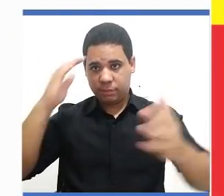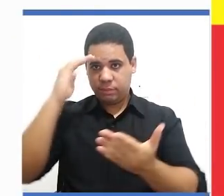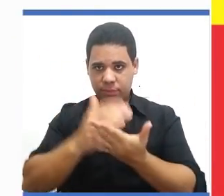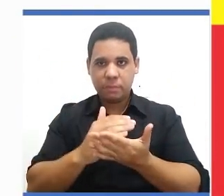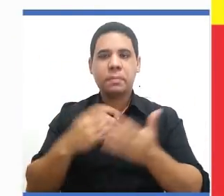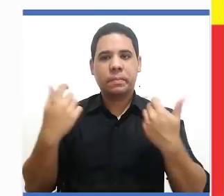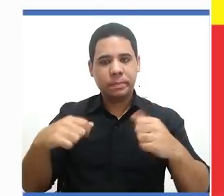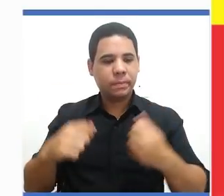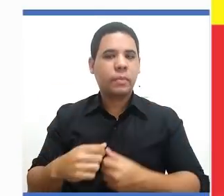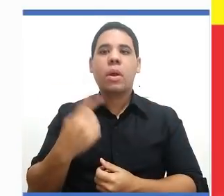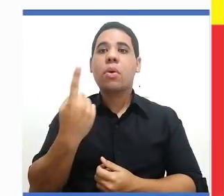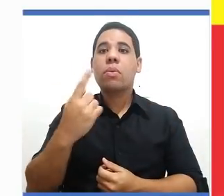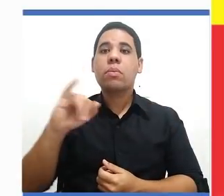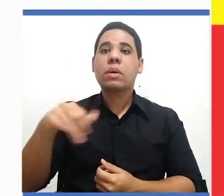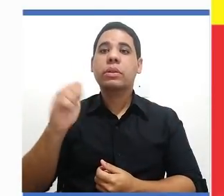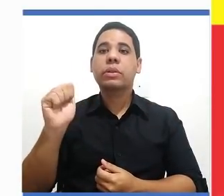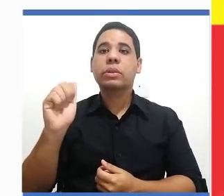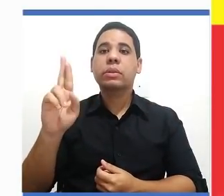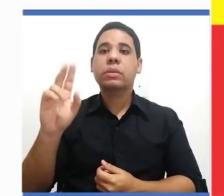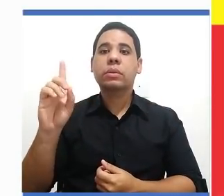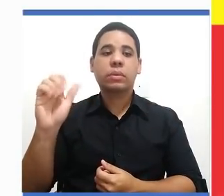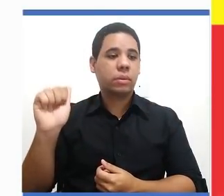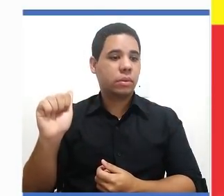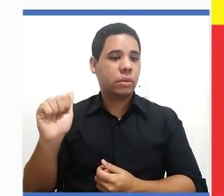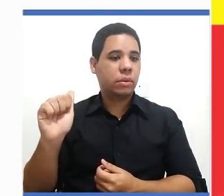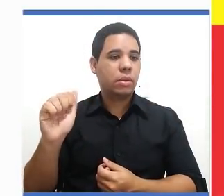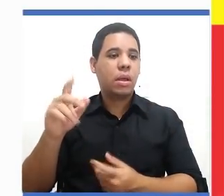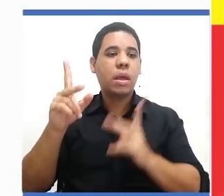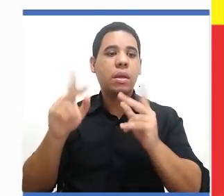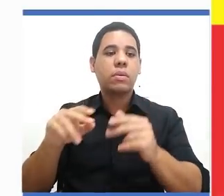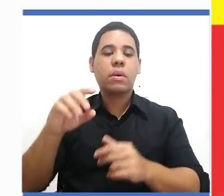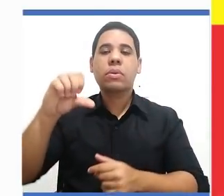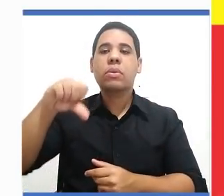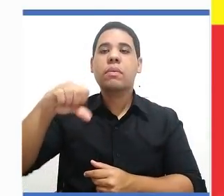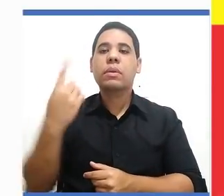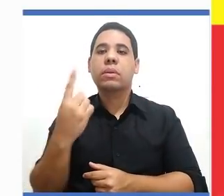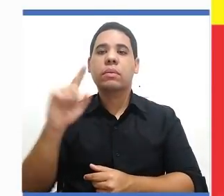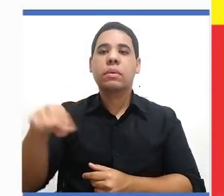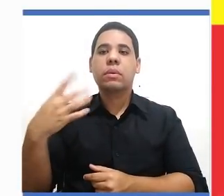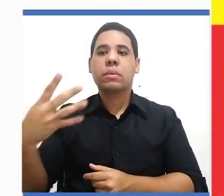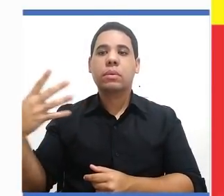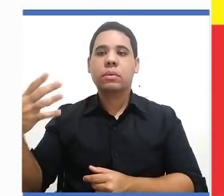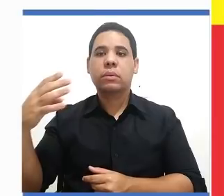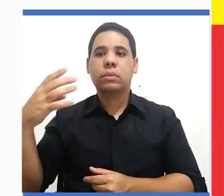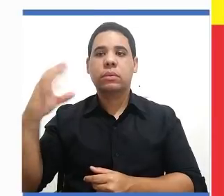91,44 centímetros. Se ele fala em 40, a gente vai fazer 40 vezes